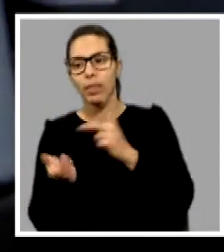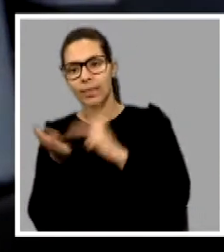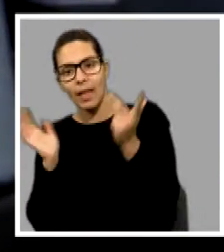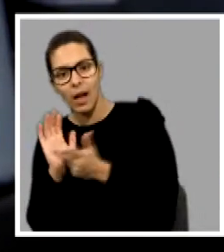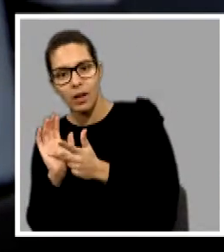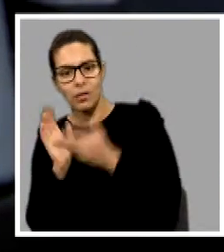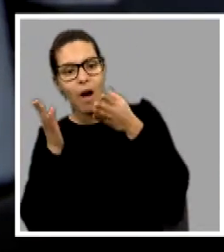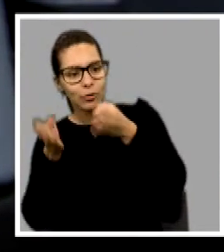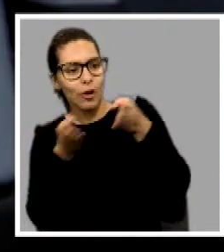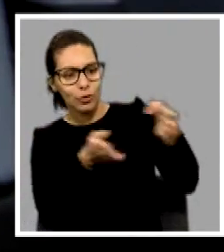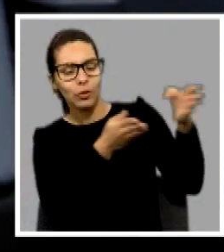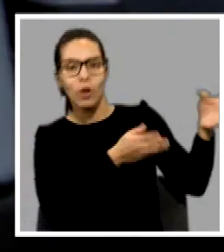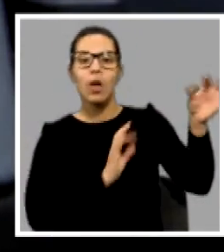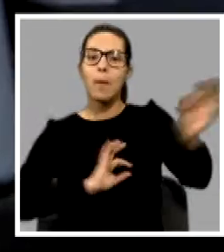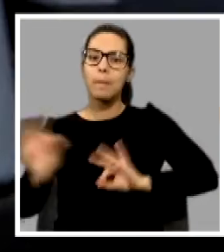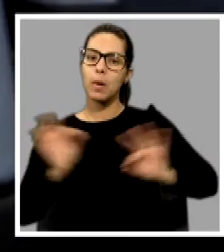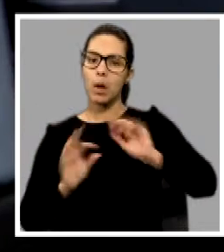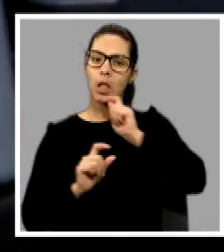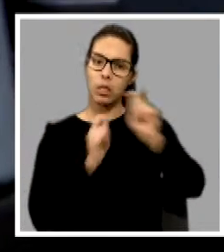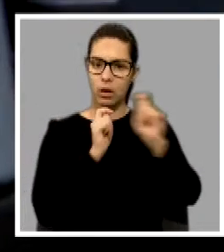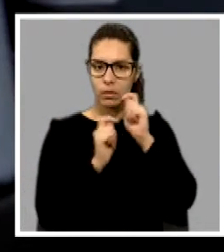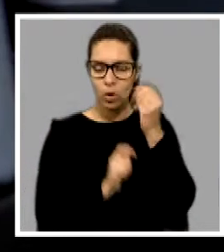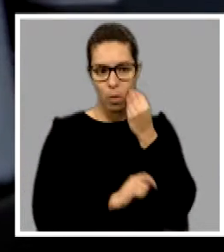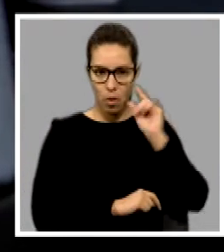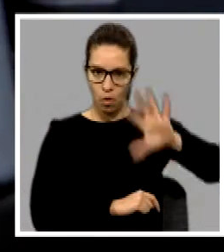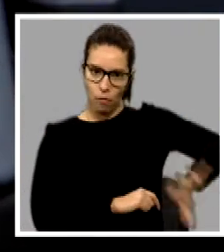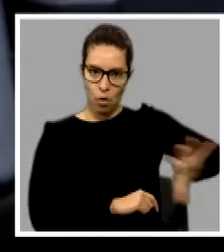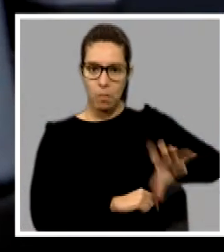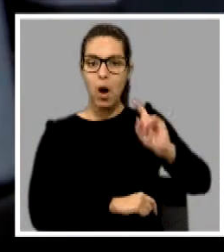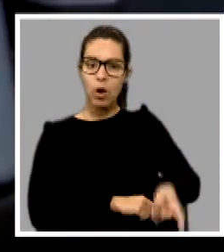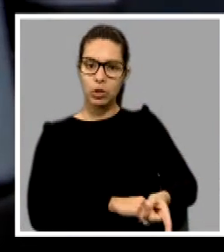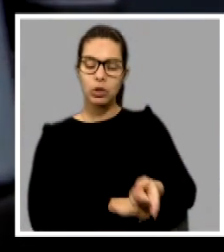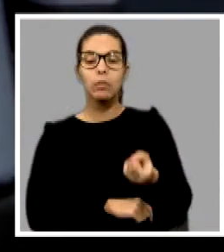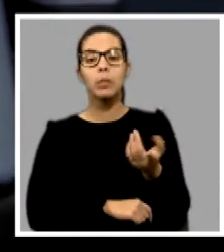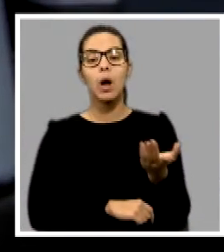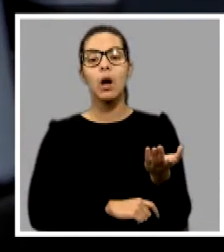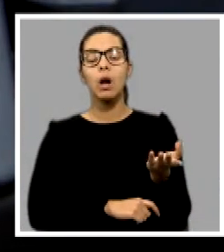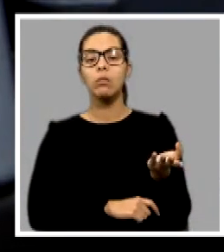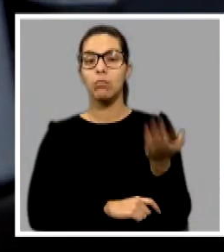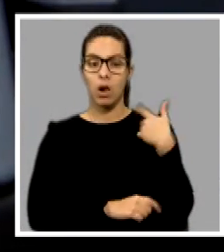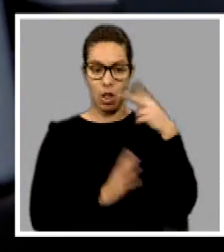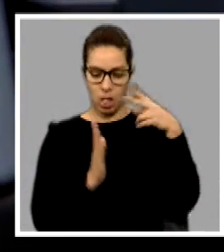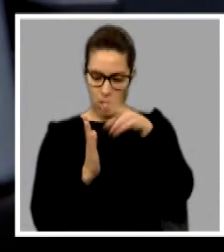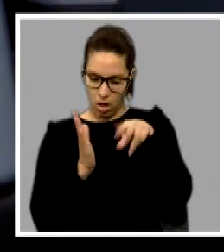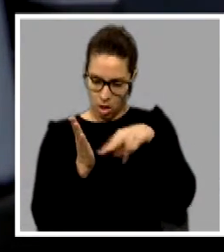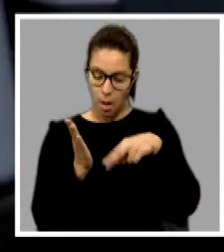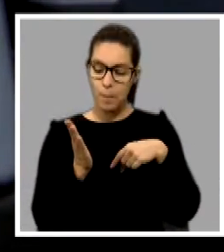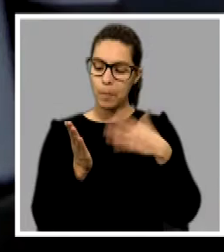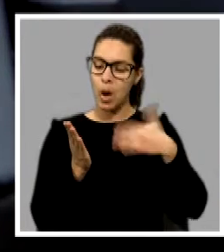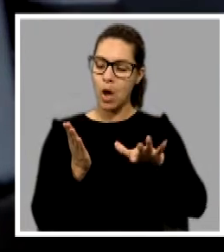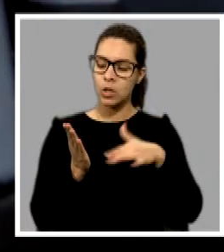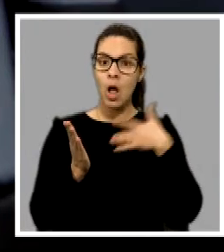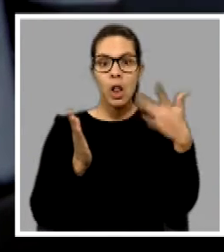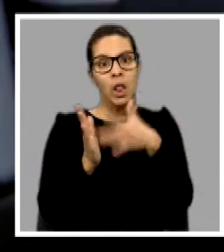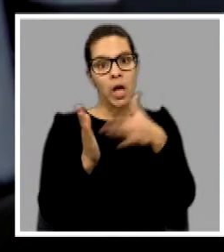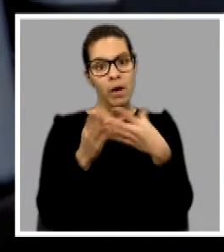Tiveram professores e técnicos Sim. e outras pessoas que os ajudaram a preparar as entrevistas, como é que se fazia a entrevista. E eu acho que isso lhes dava, não só liam,